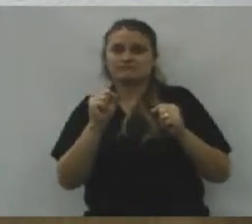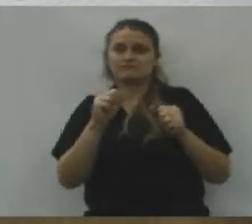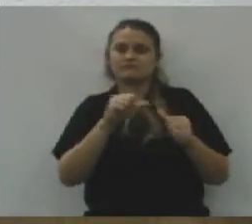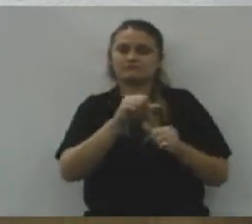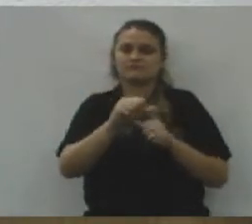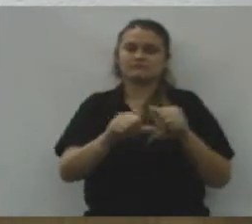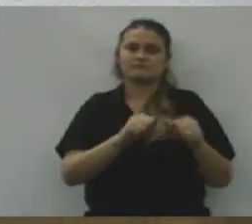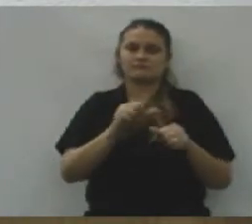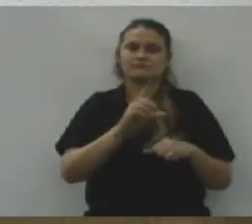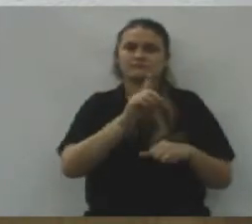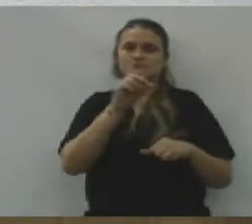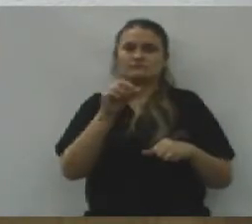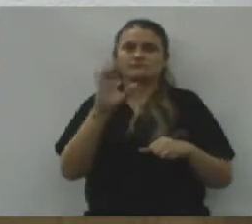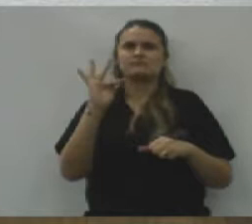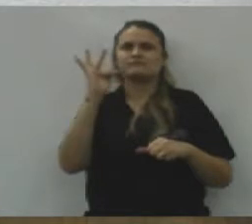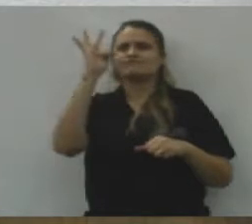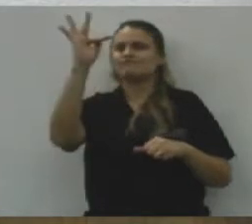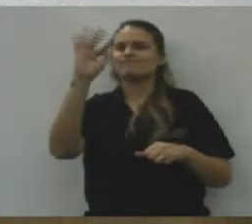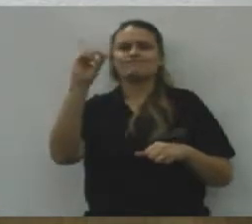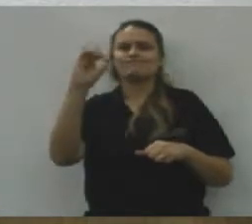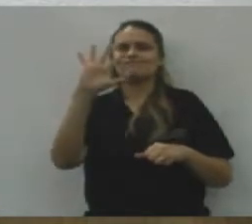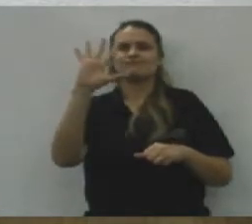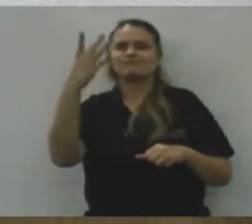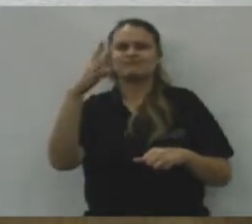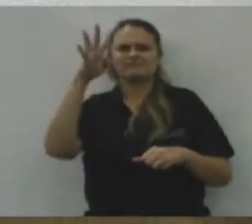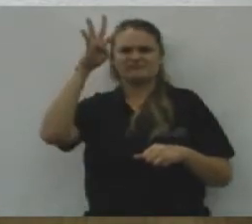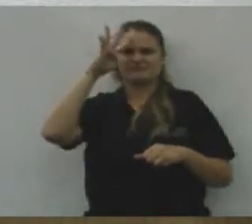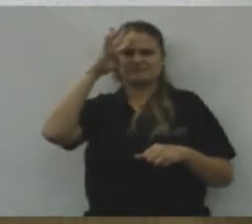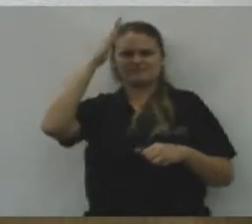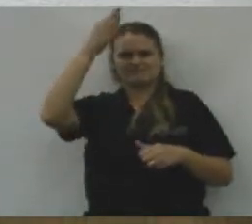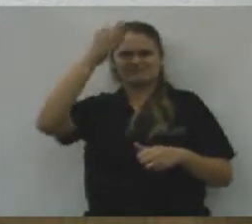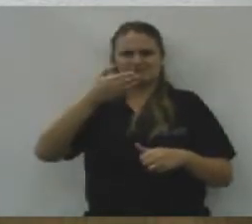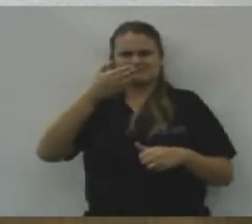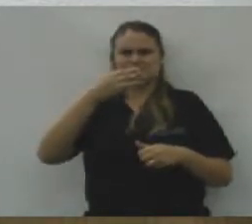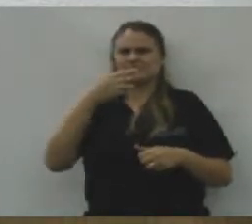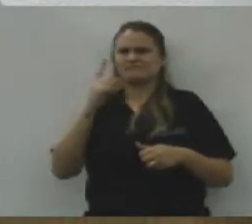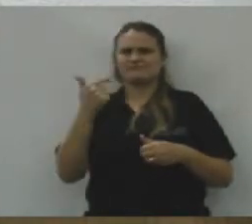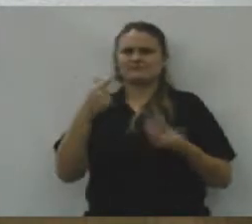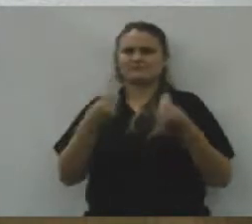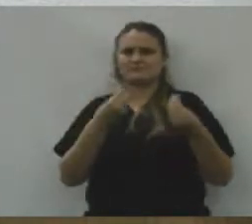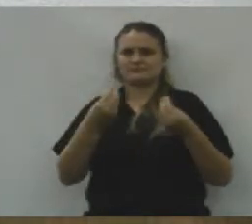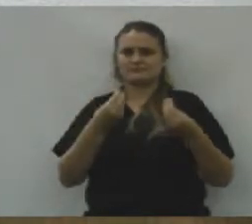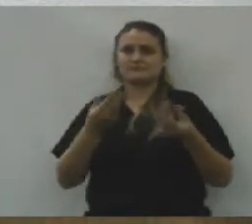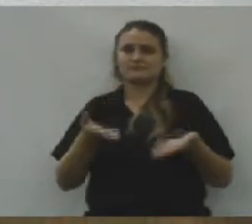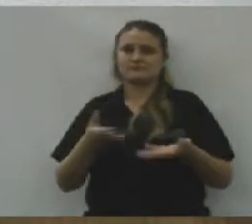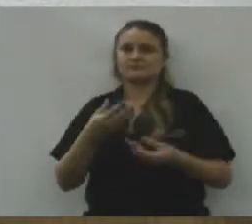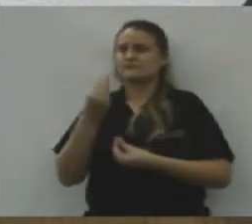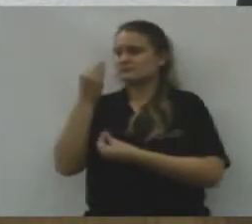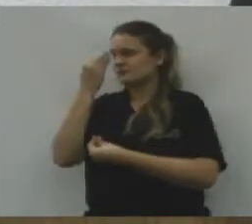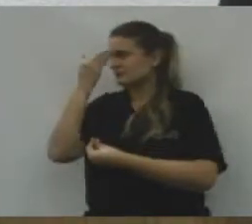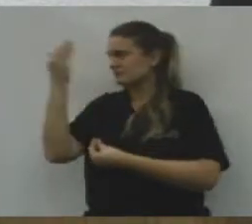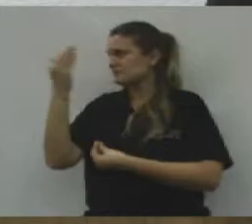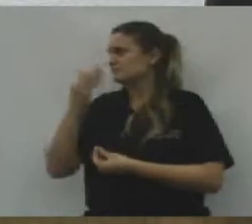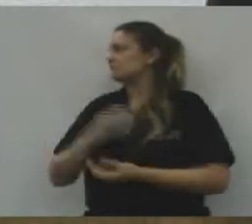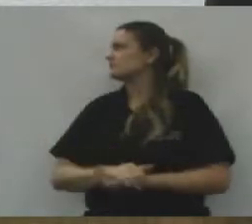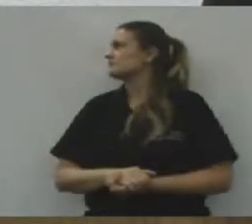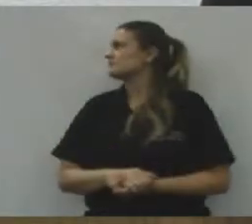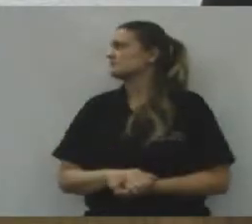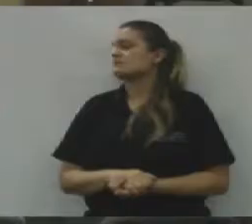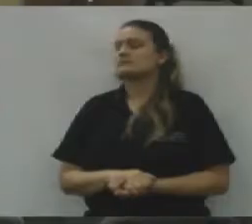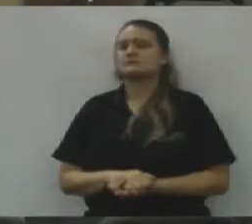alterar e que, no futuro, não aconteça uma programação como foi essa. Na noite de hoje, seria isso, e uma boa noite.